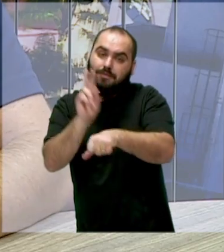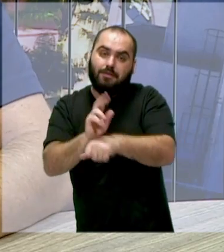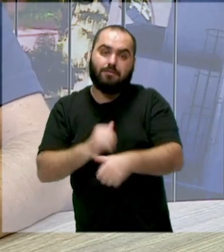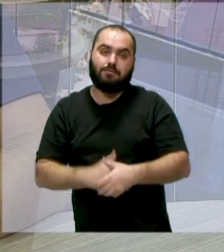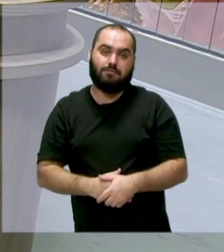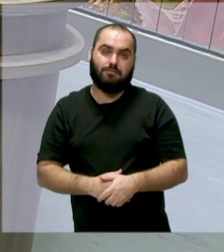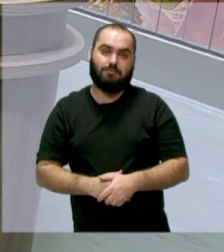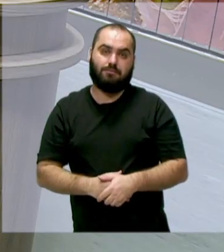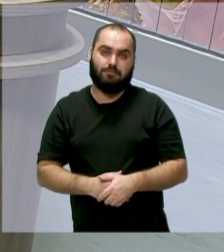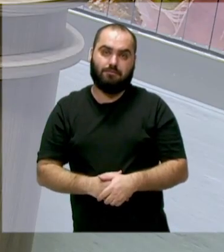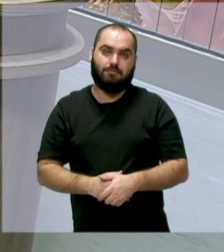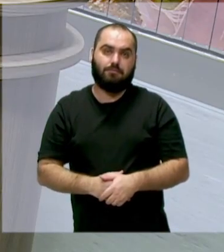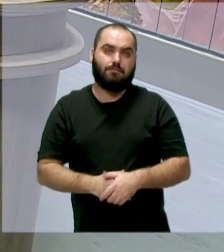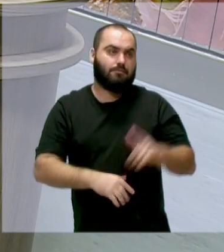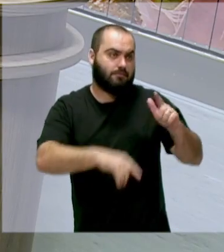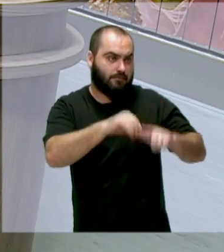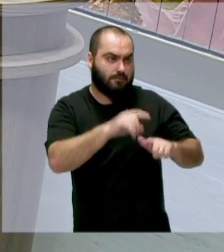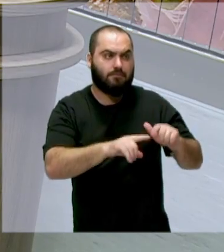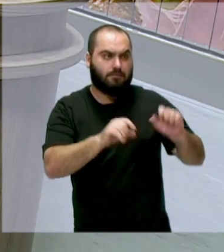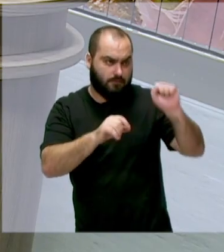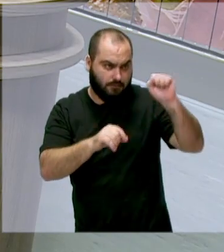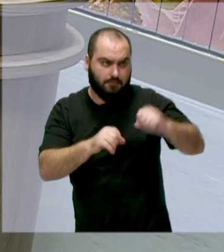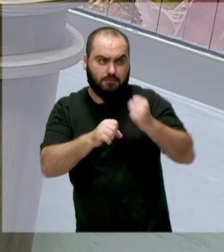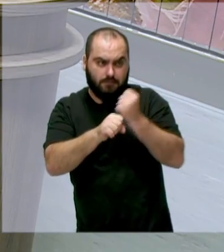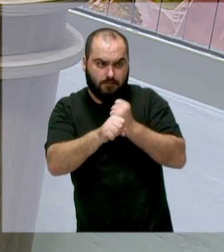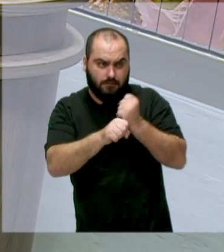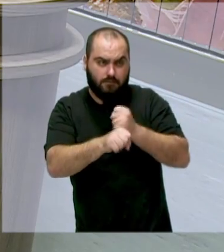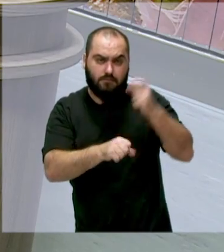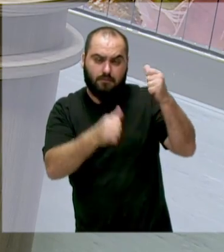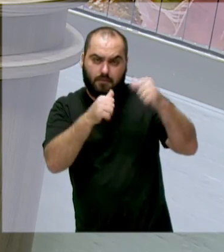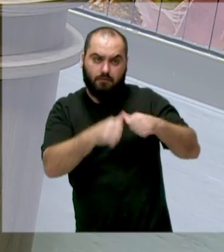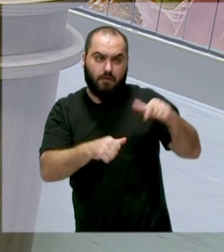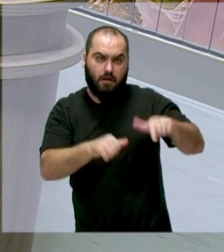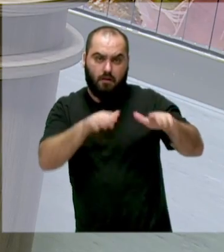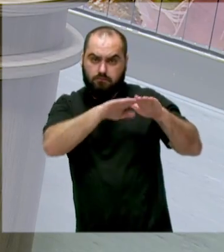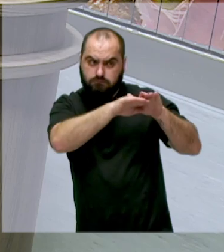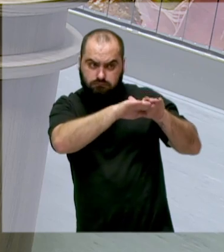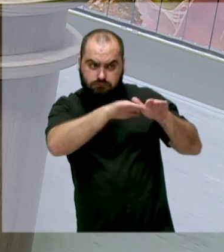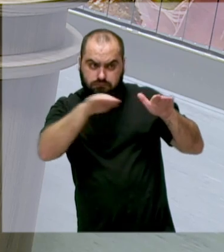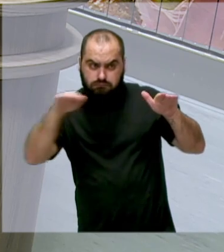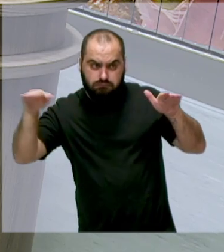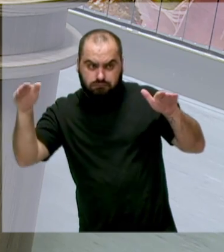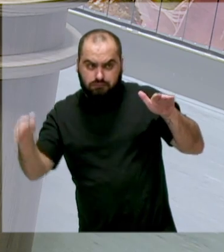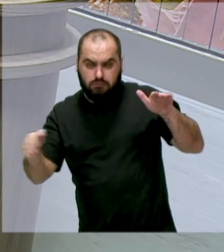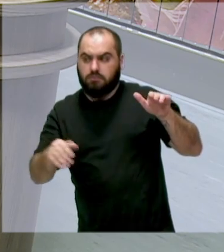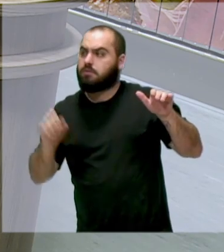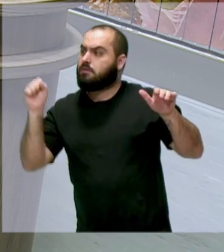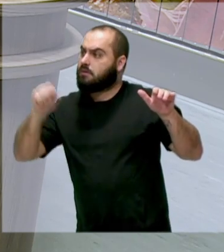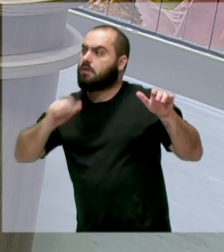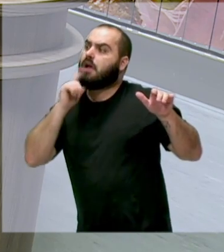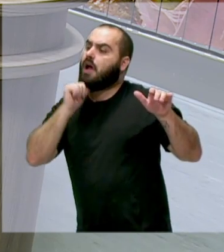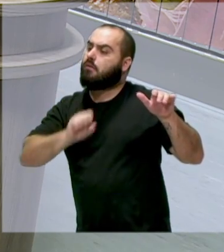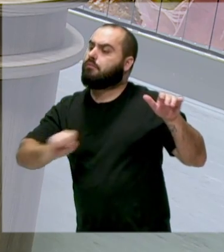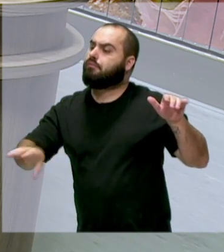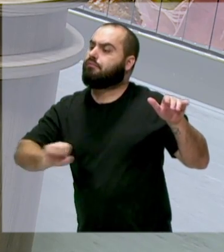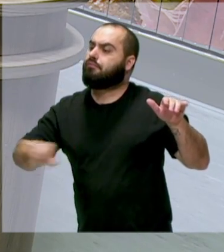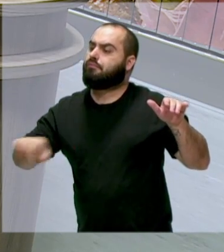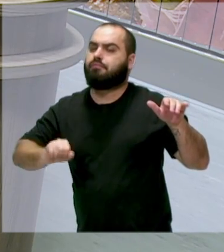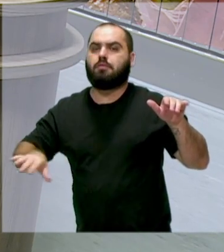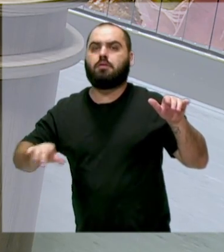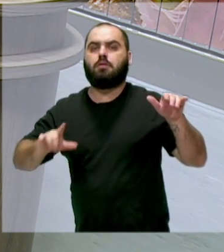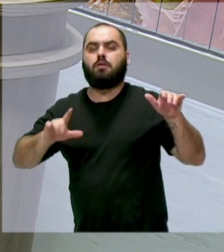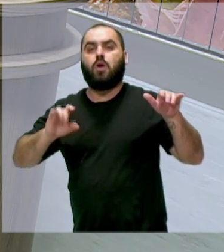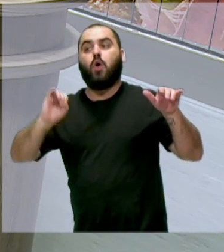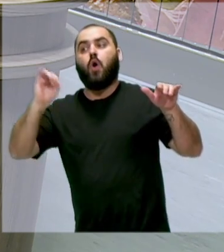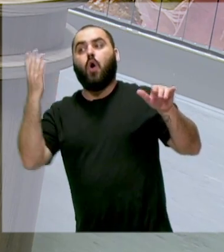muitos materiais. Enquanto está na obra, teria que deixar ela fechada, né? Fechada, um escoamento, ele tem que arrumar ou um